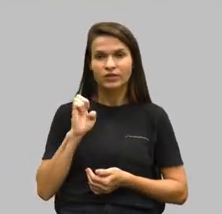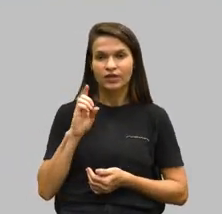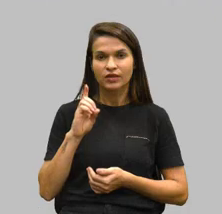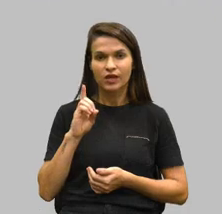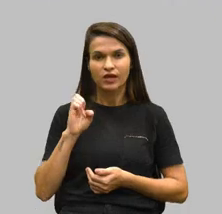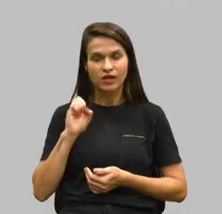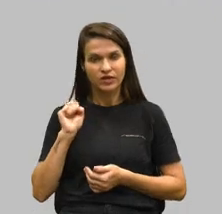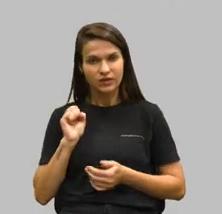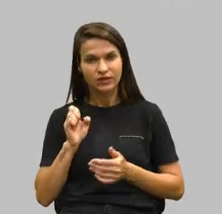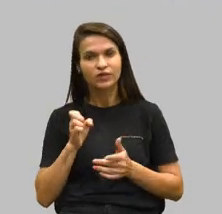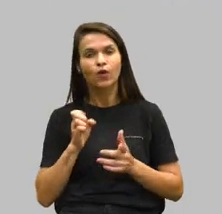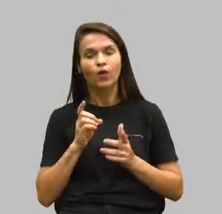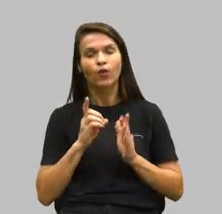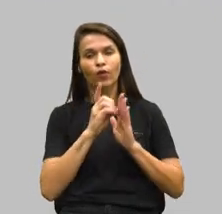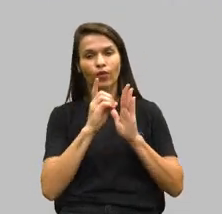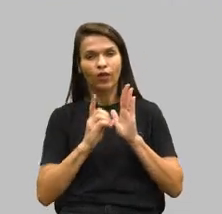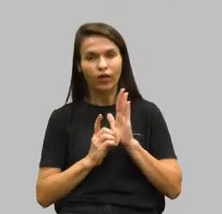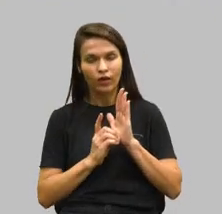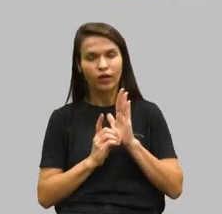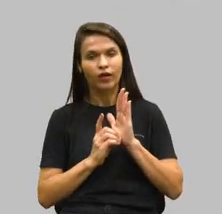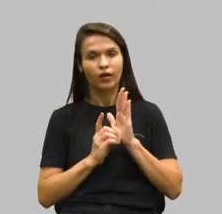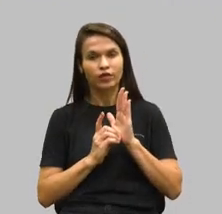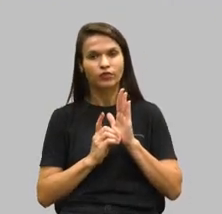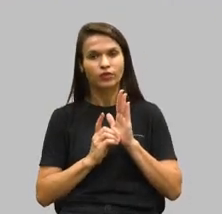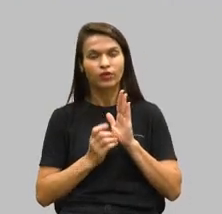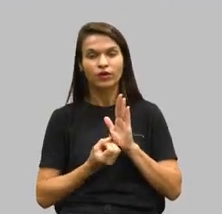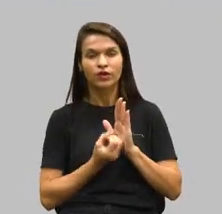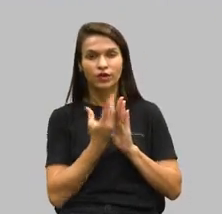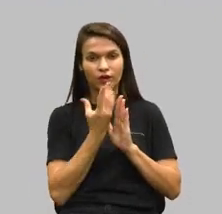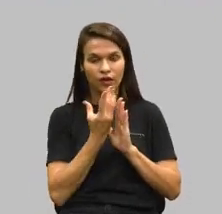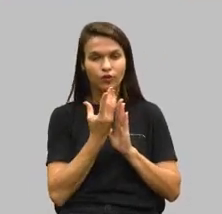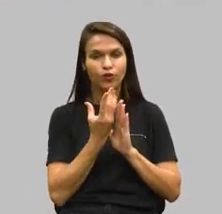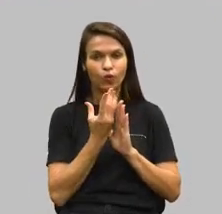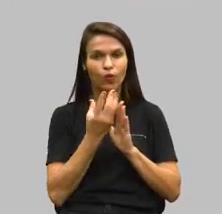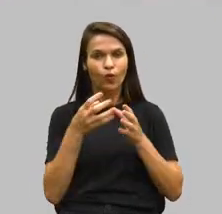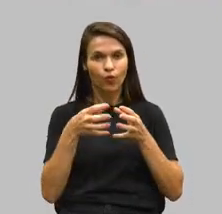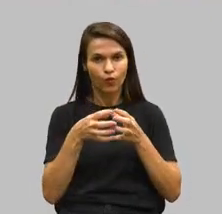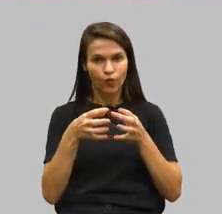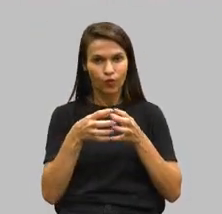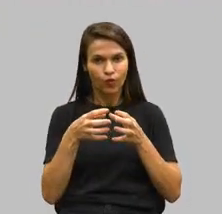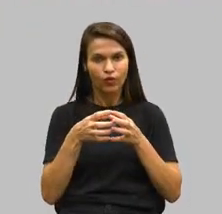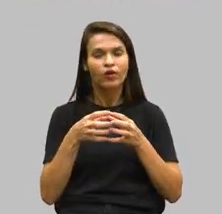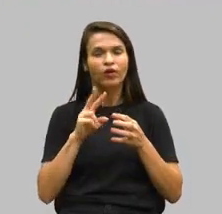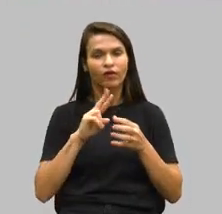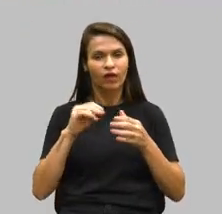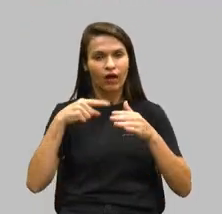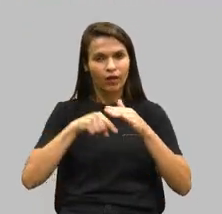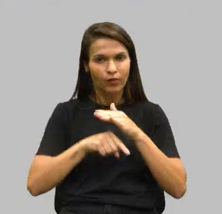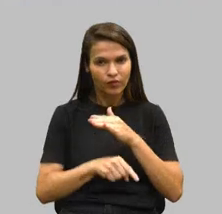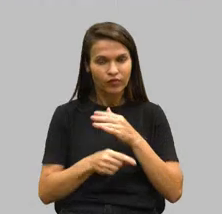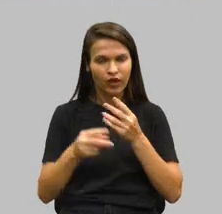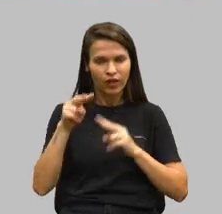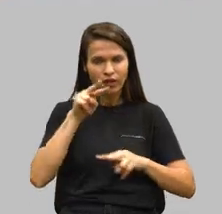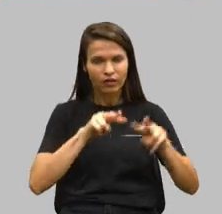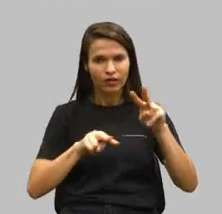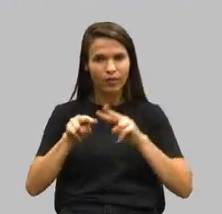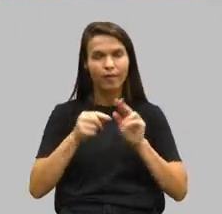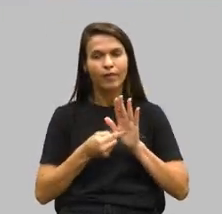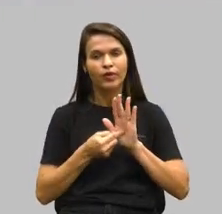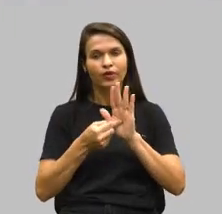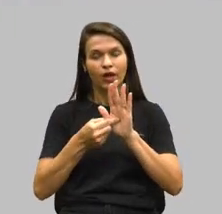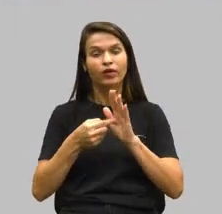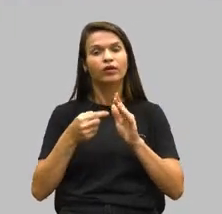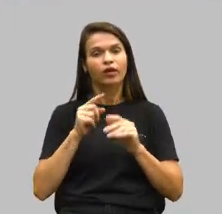decreto né criando aí o grupo que vai aprofundar nessa análise mas destacar que é uma